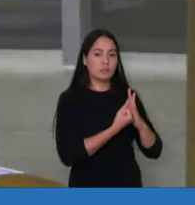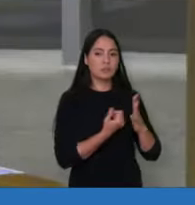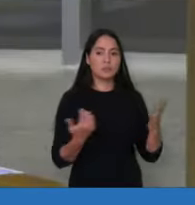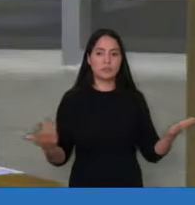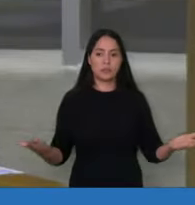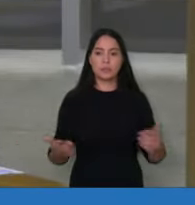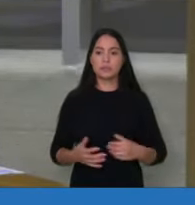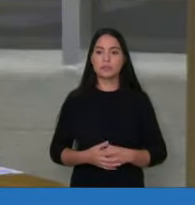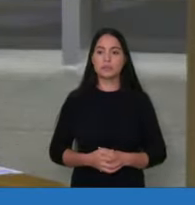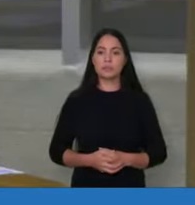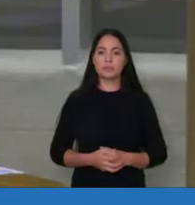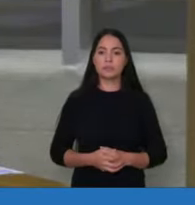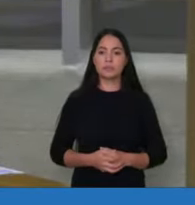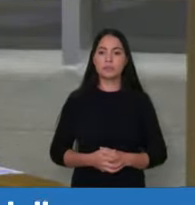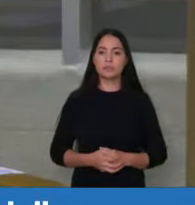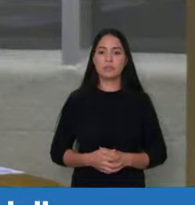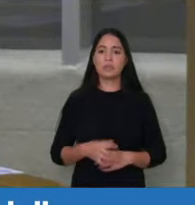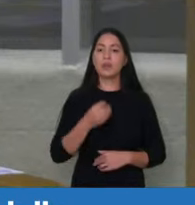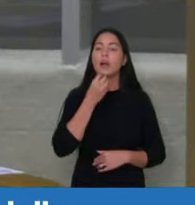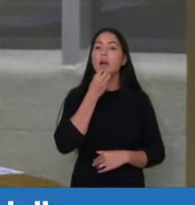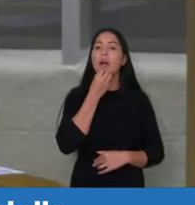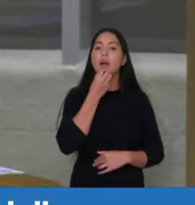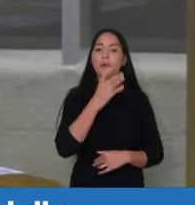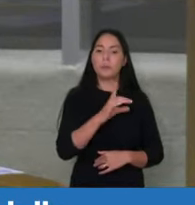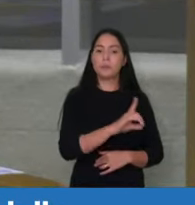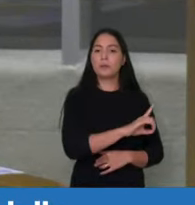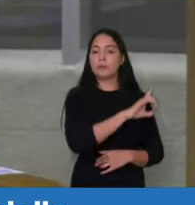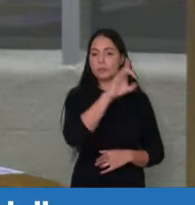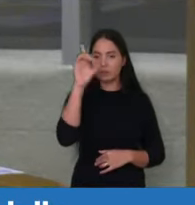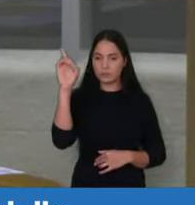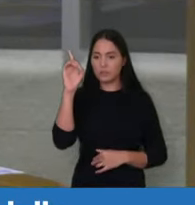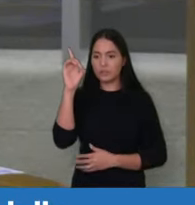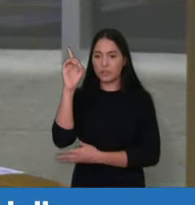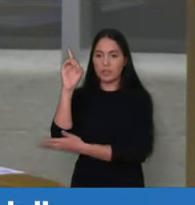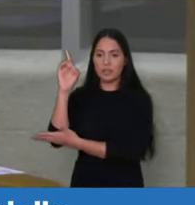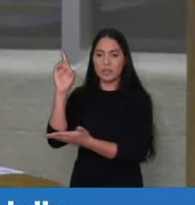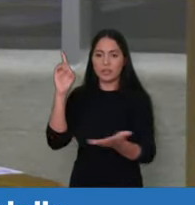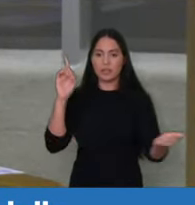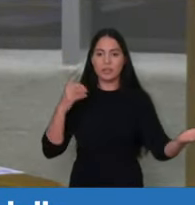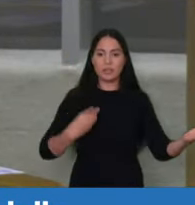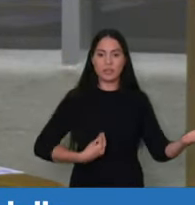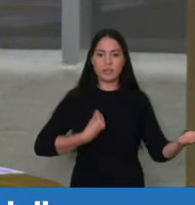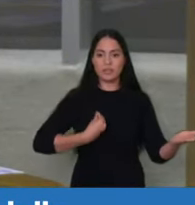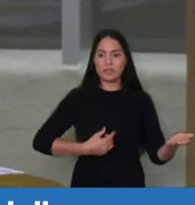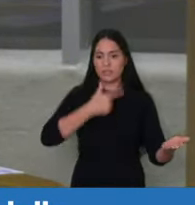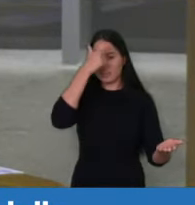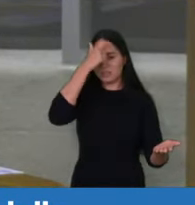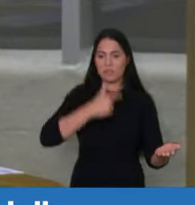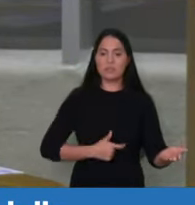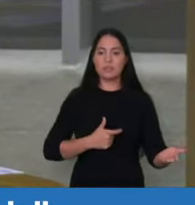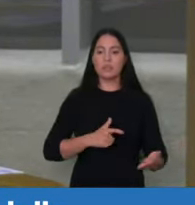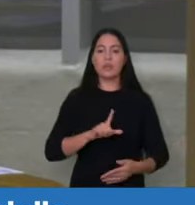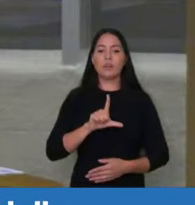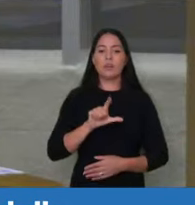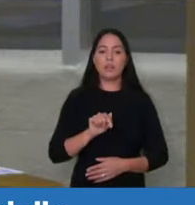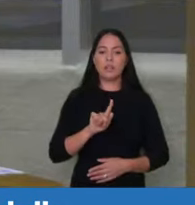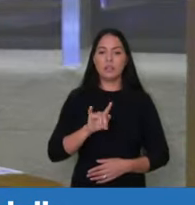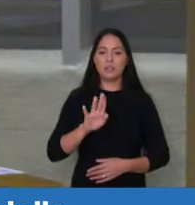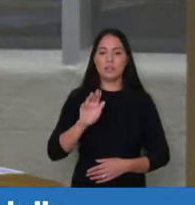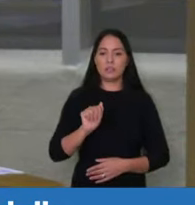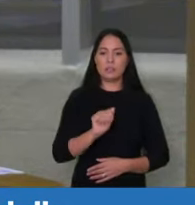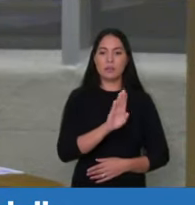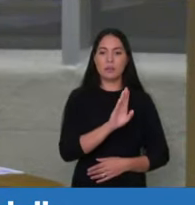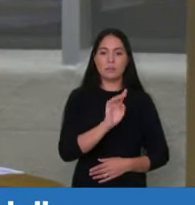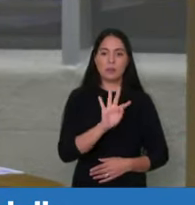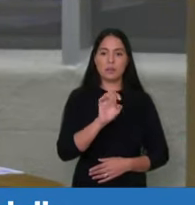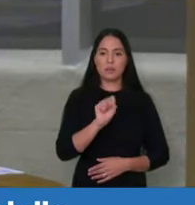Bom dia a todas as pessoas presentes. Eu sou Lígia Batista, diretora executiva do Instituto Marielle